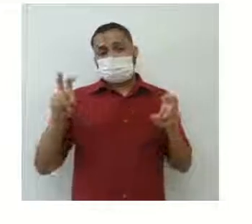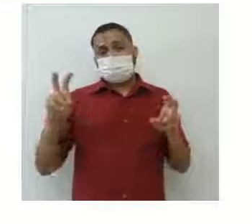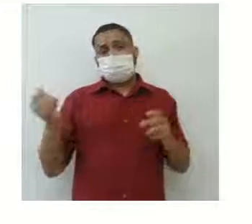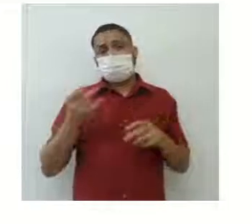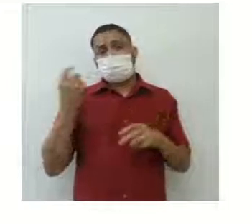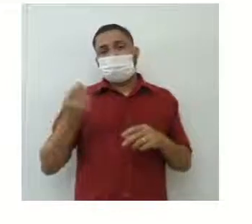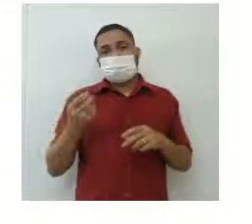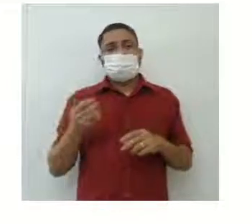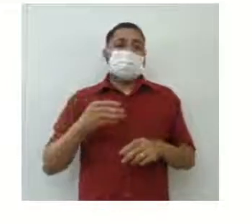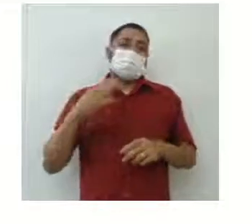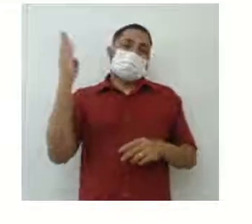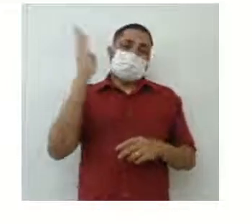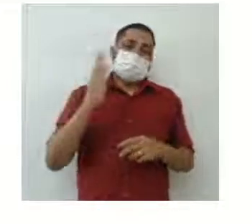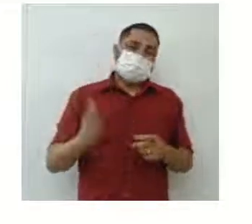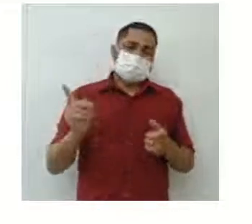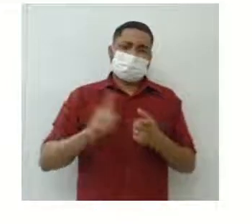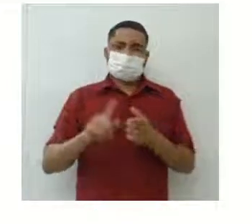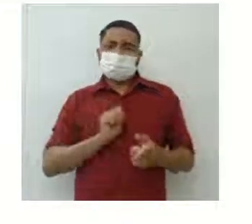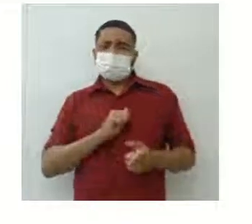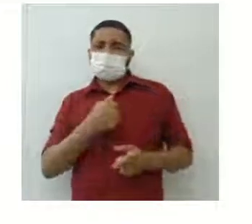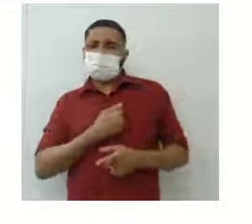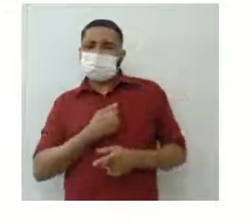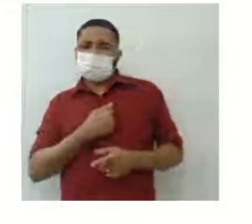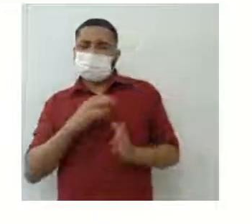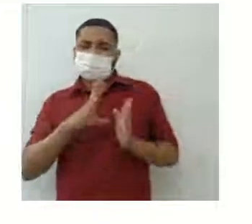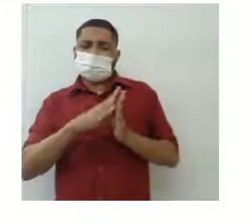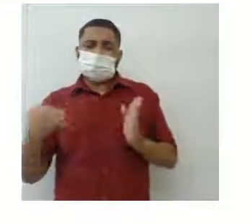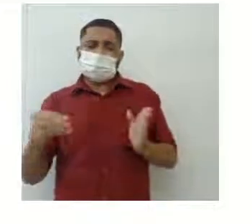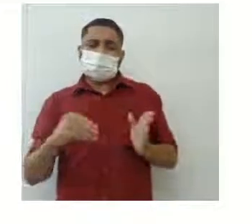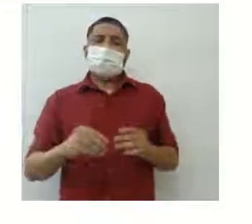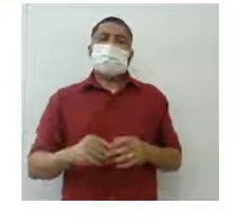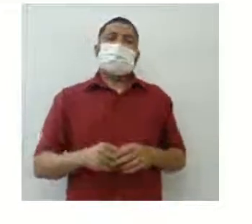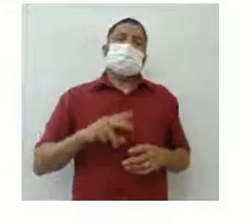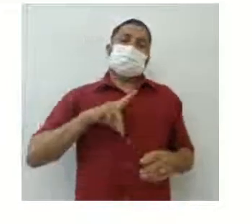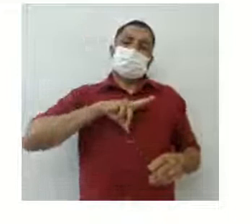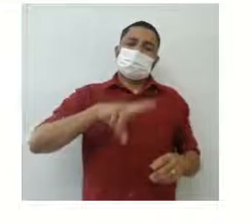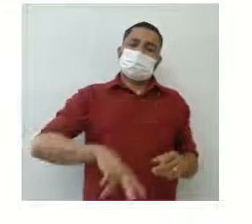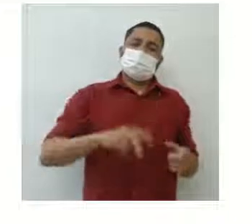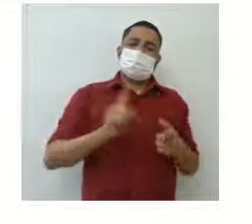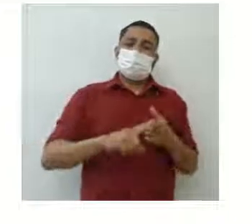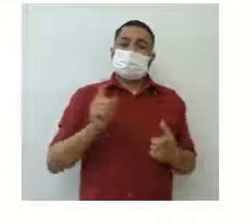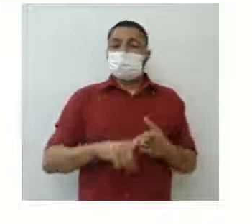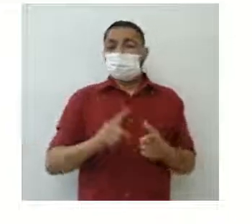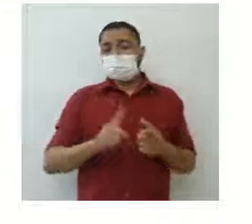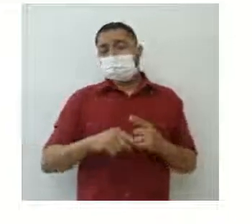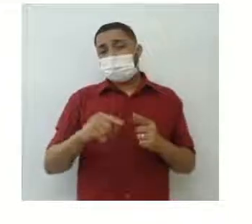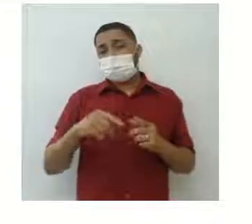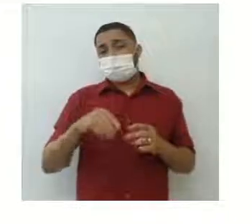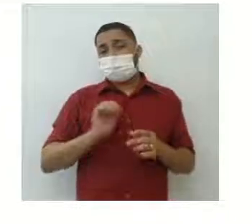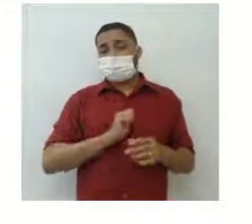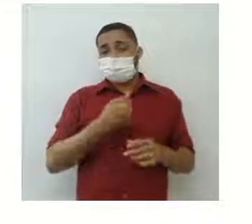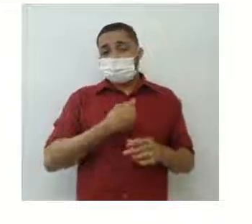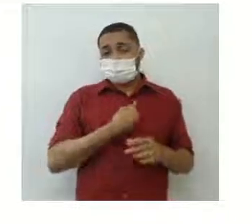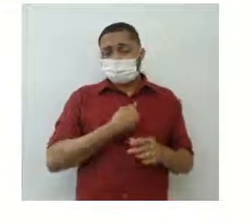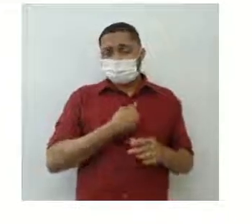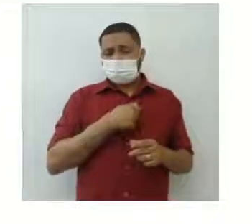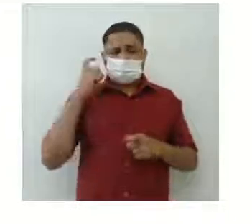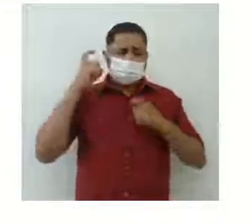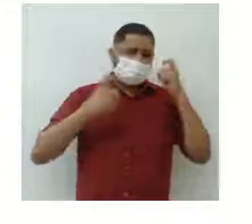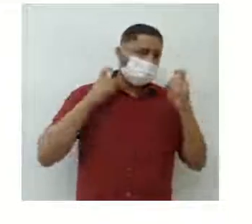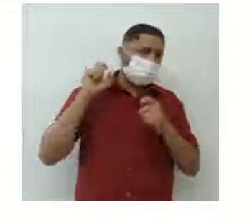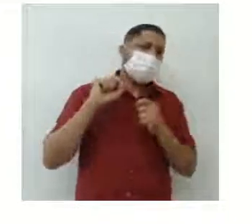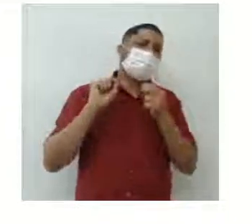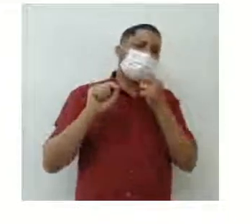na Espanha, né, no modelo português como no modelo espanhol, havia na realidade uma preocupação de catequizar o